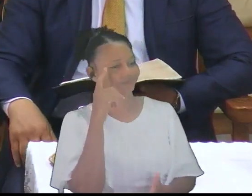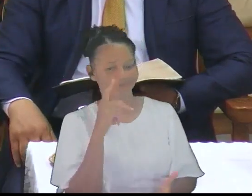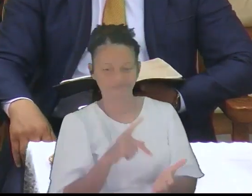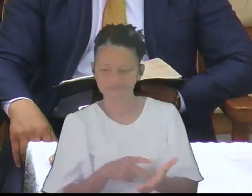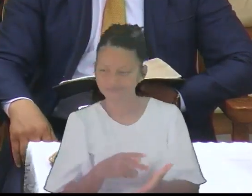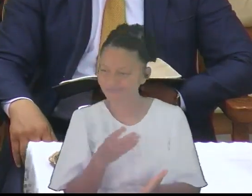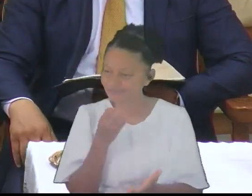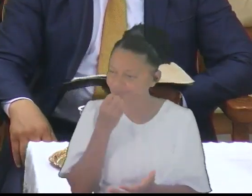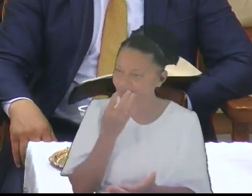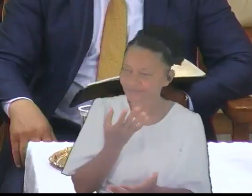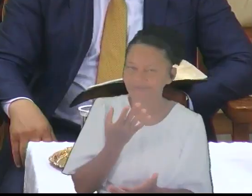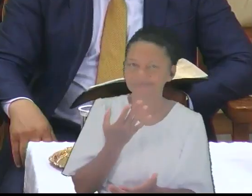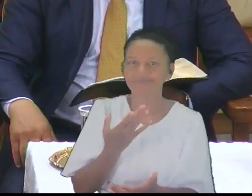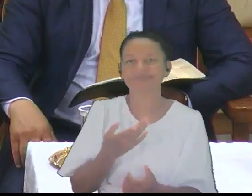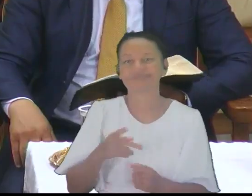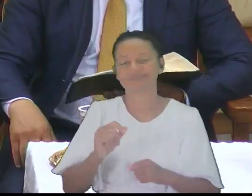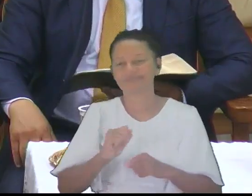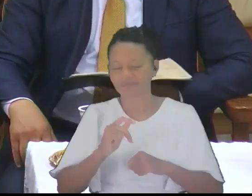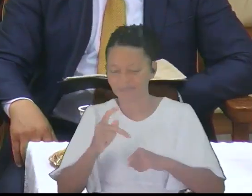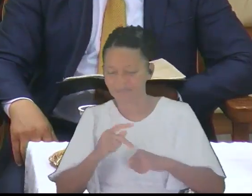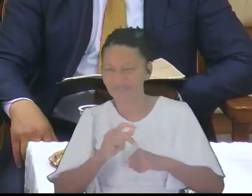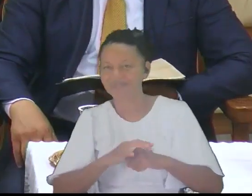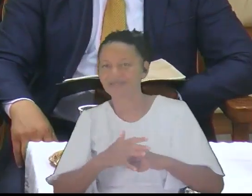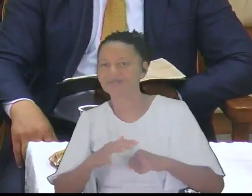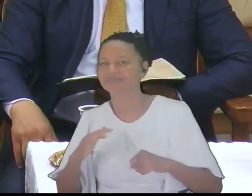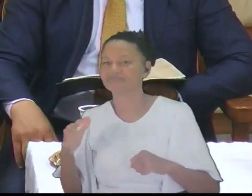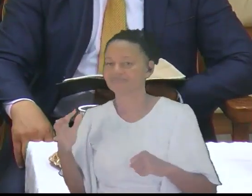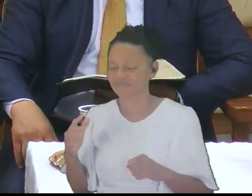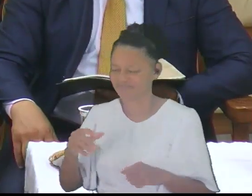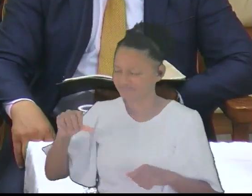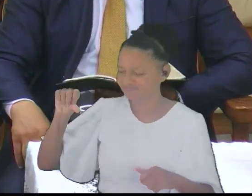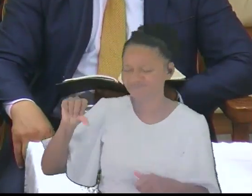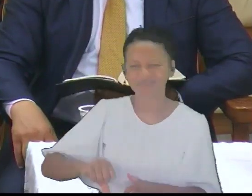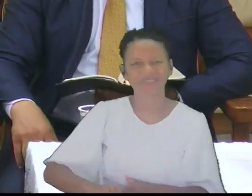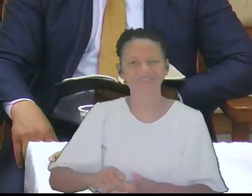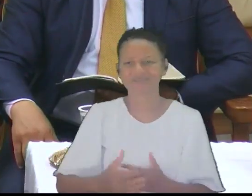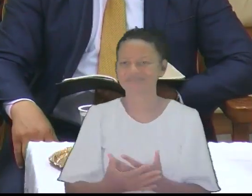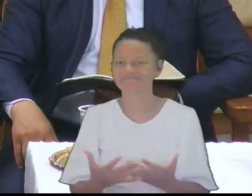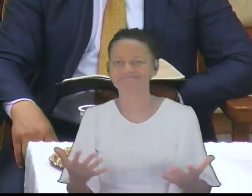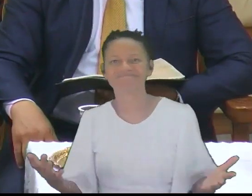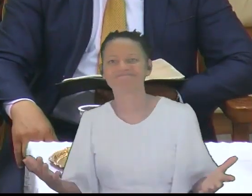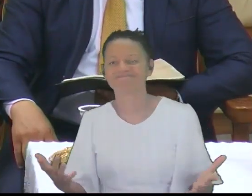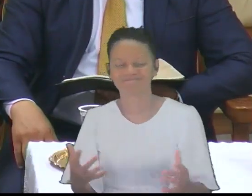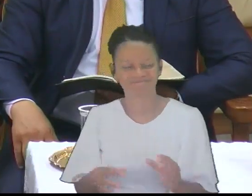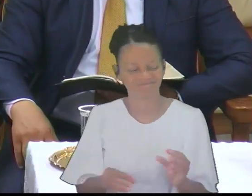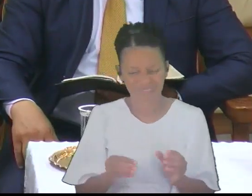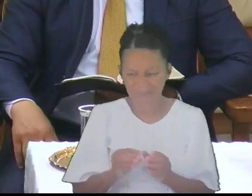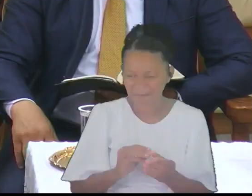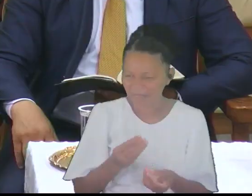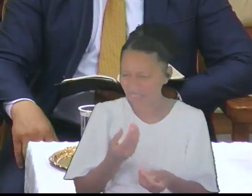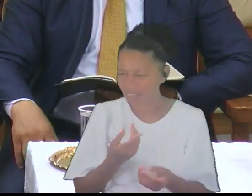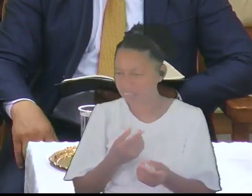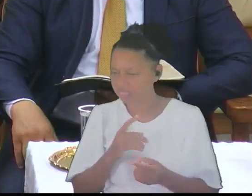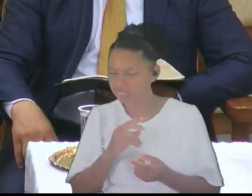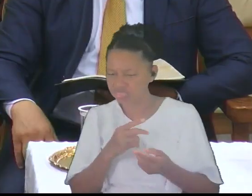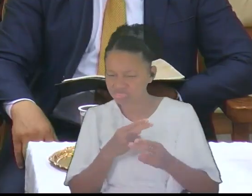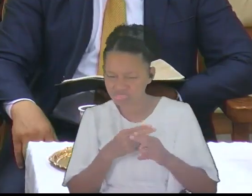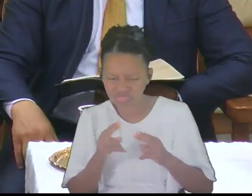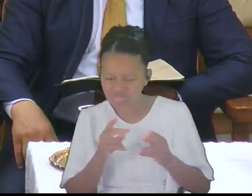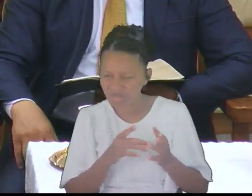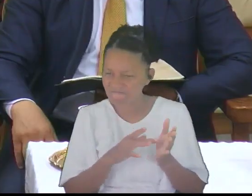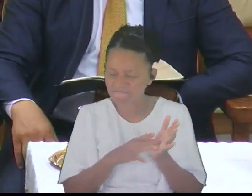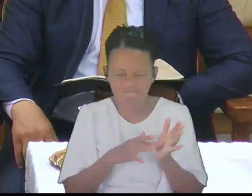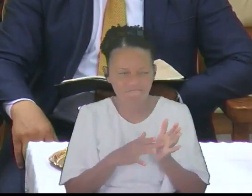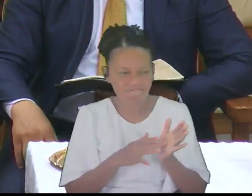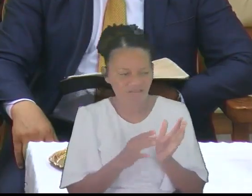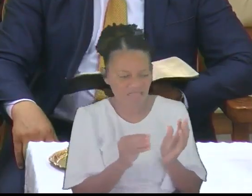bom, e era de mármore ruim, era de mármore de péssima qualidade, e eles, para tapear, colocaram o quê, meus